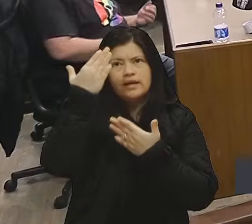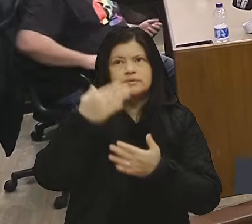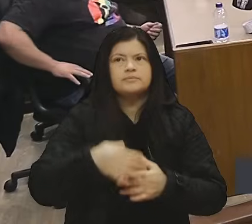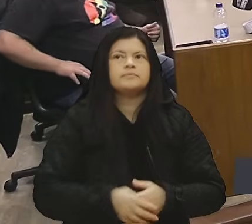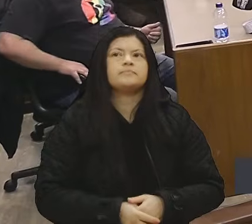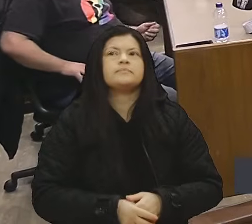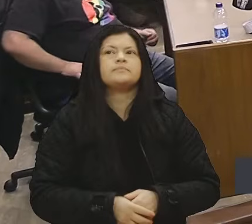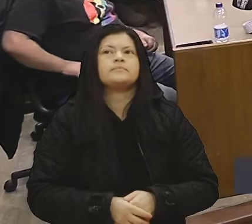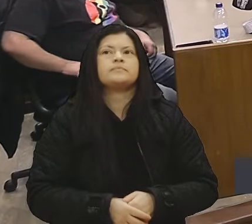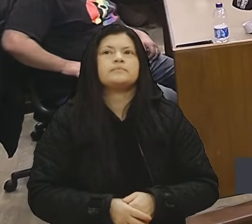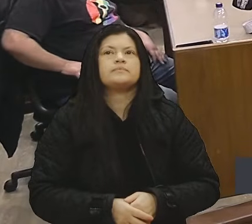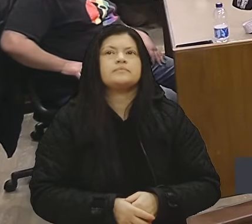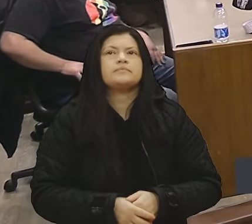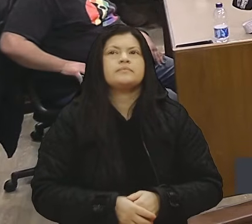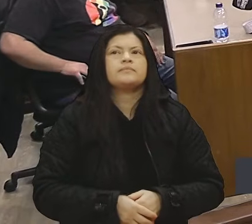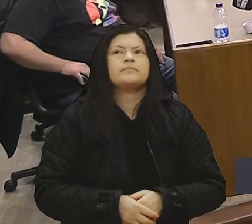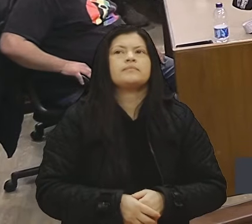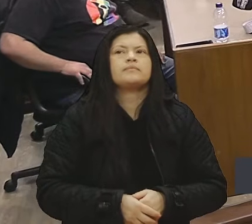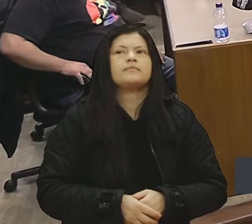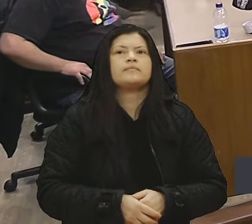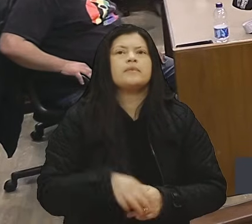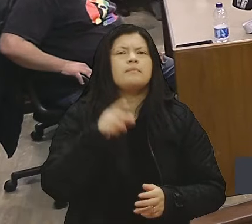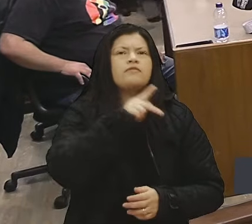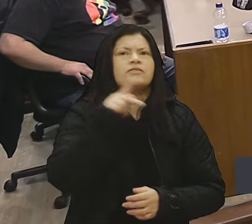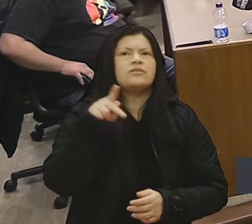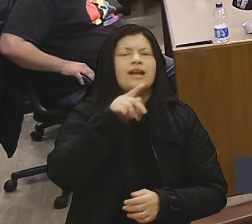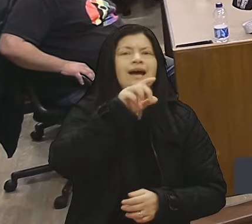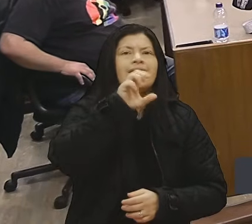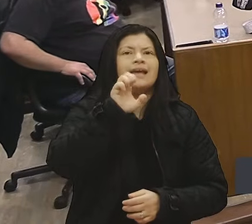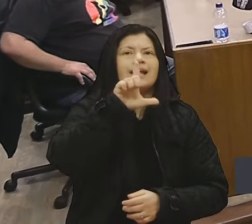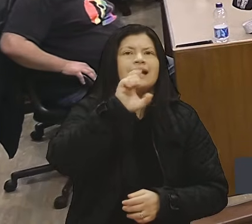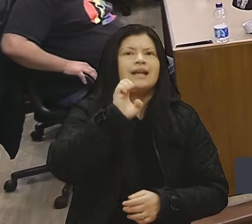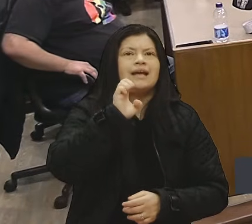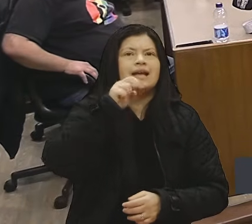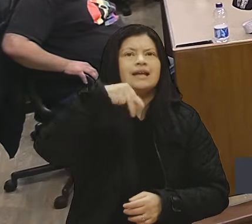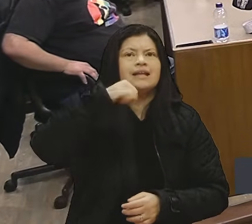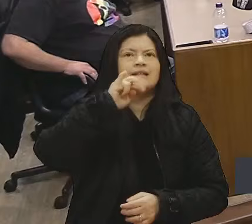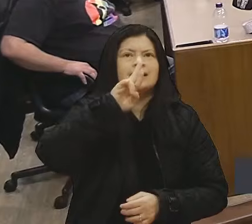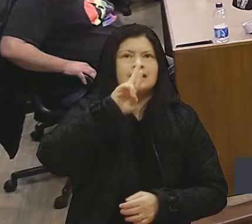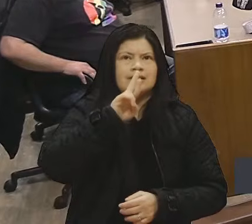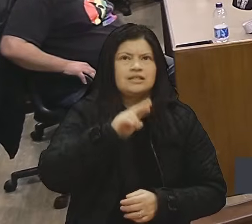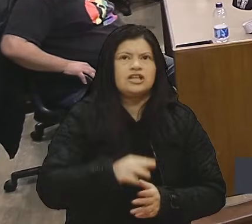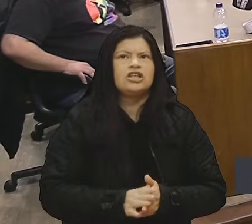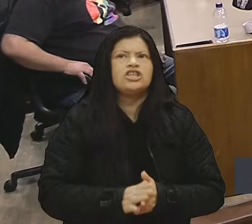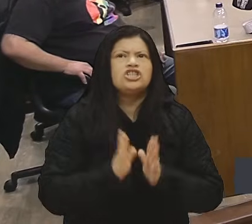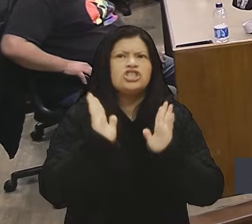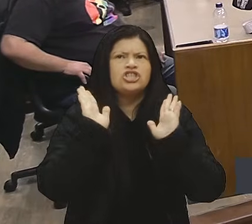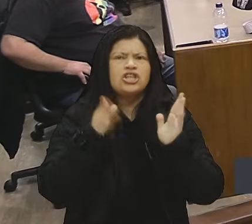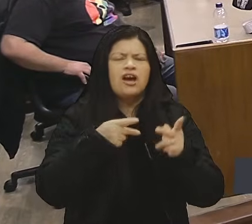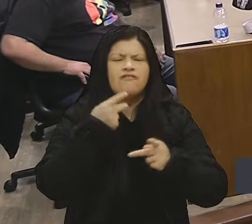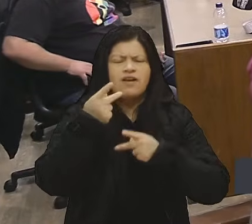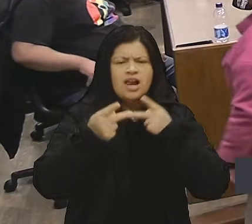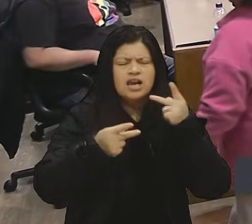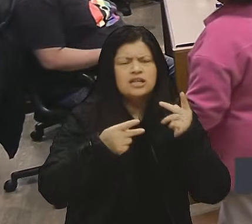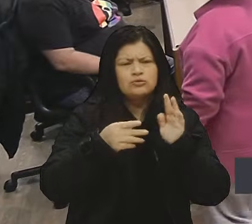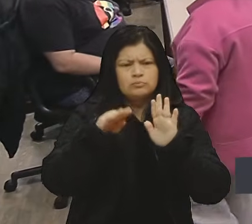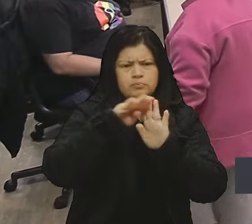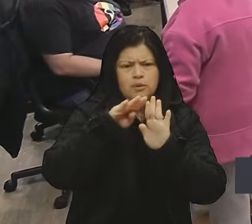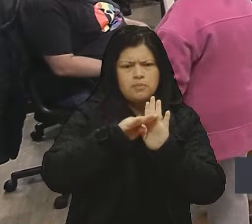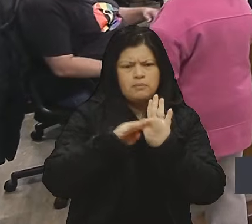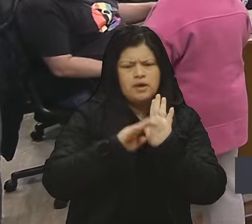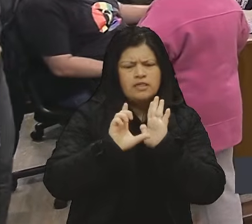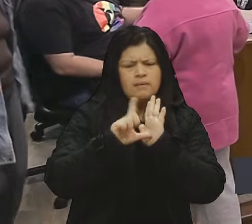Obrigado, Silvana. Com a palavra, a professora Helenir. Eu já vou dizendo a ordem, que aí a turma já vai se organizando.